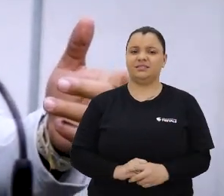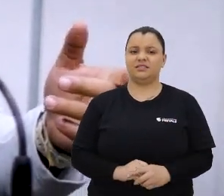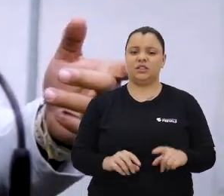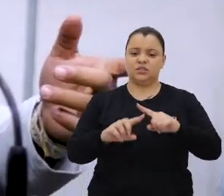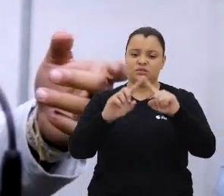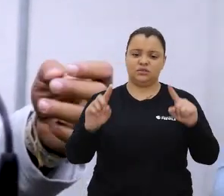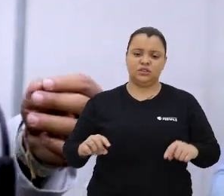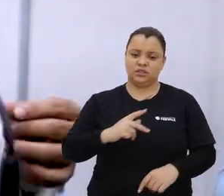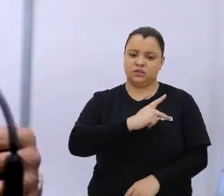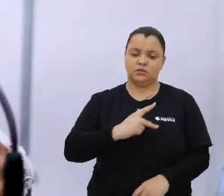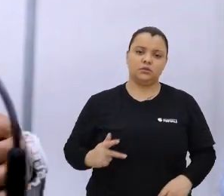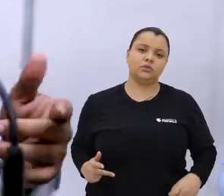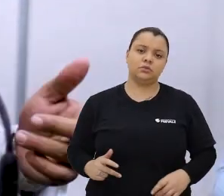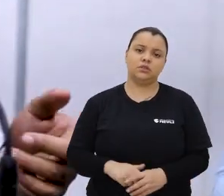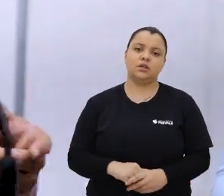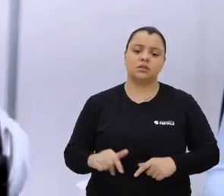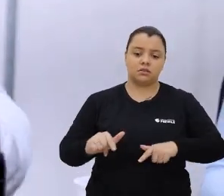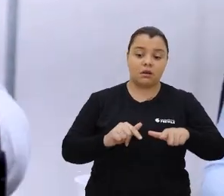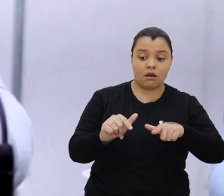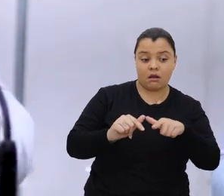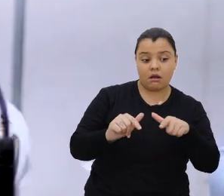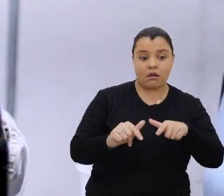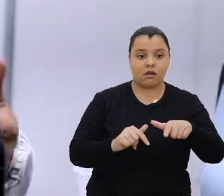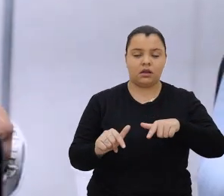funcionalismo público, como se as pessoas que trabalhassem